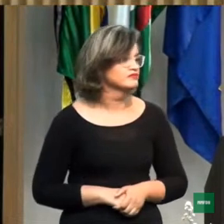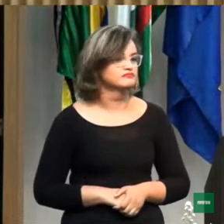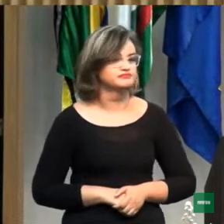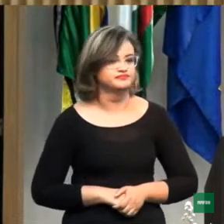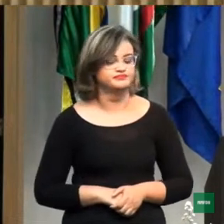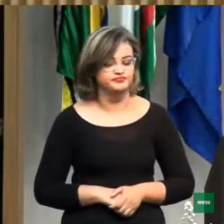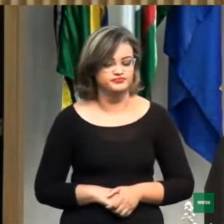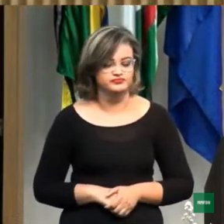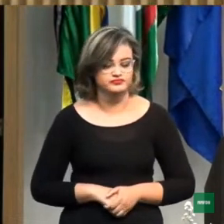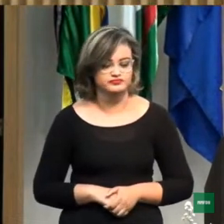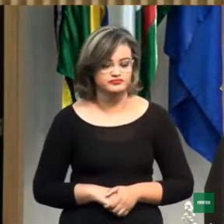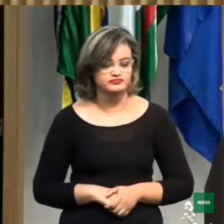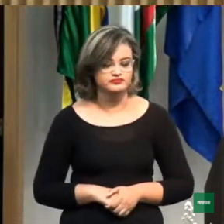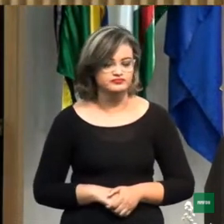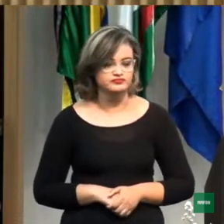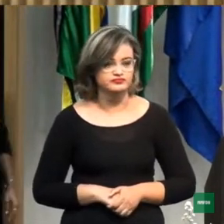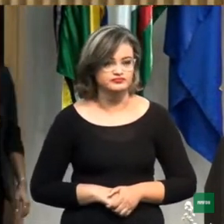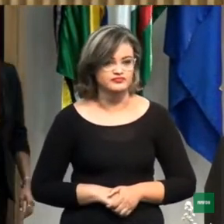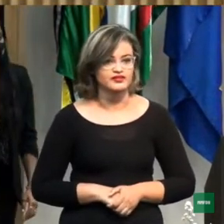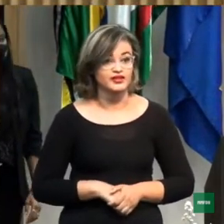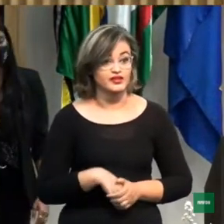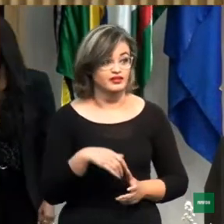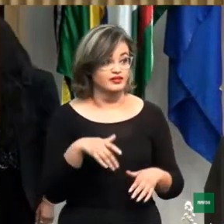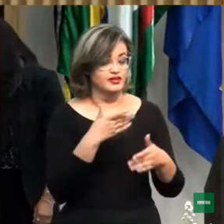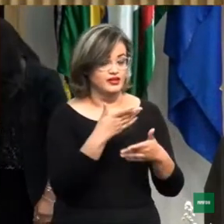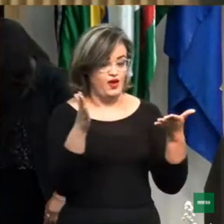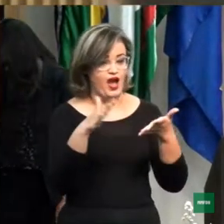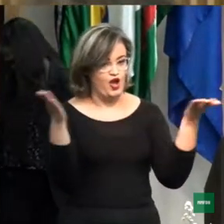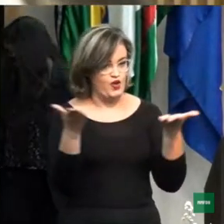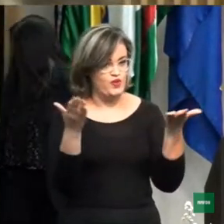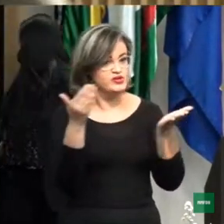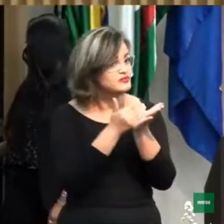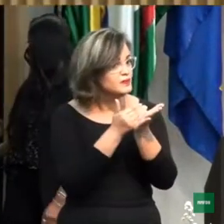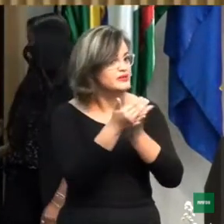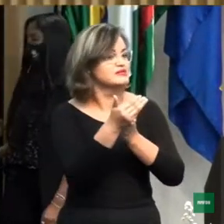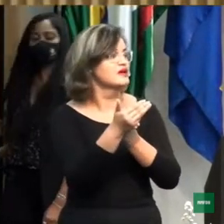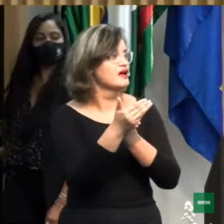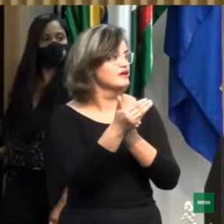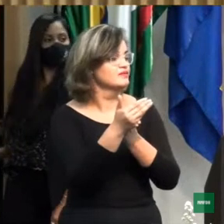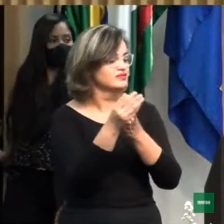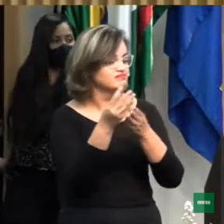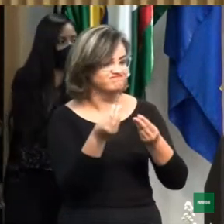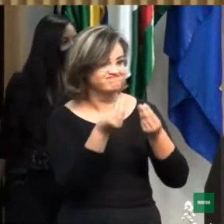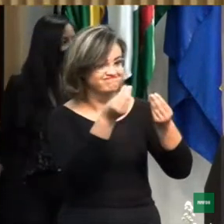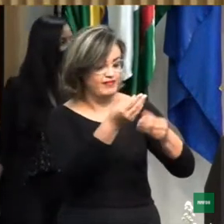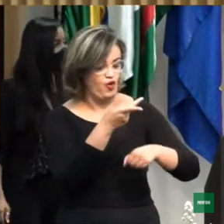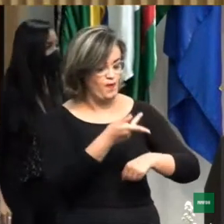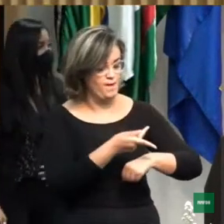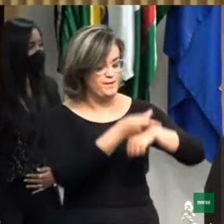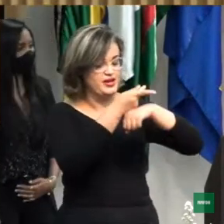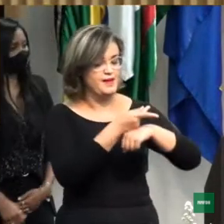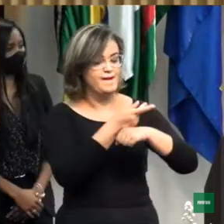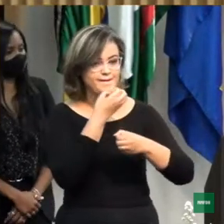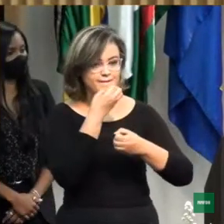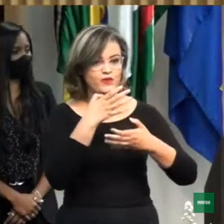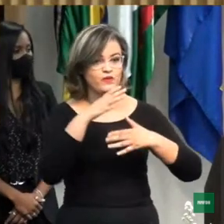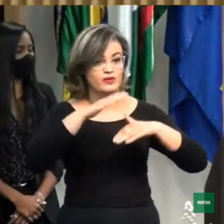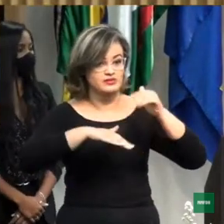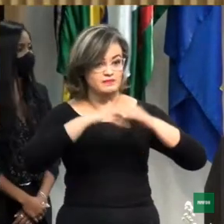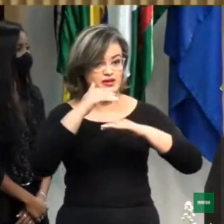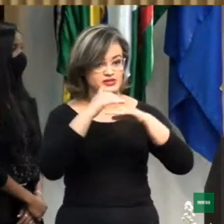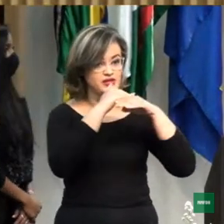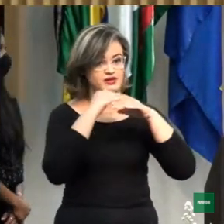Senhoras e senhores, iniciaremos neste momento a entrega do prêmio Melhores Práticas em Equilíbrio